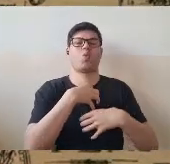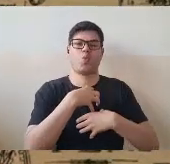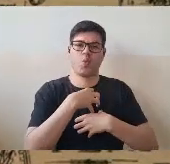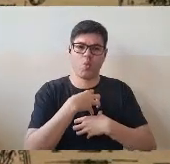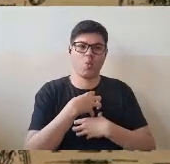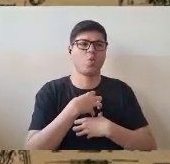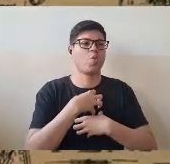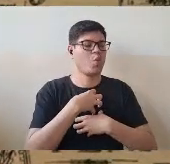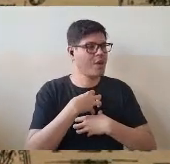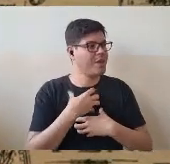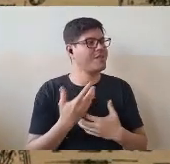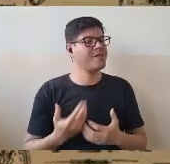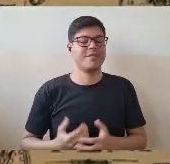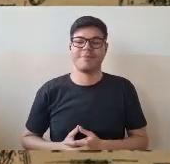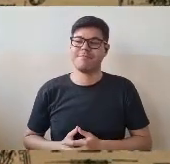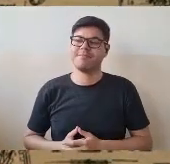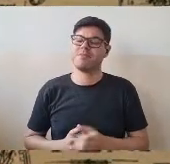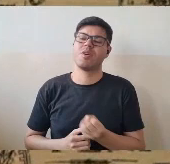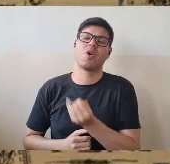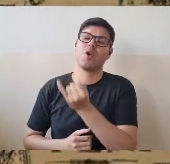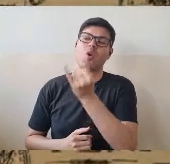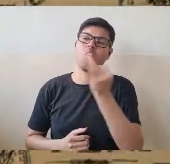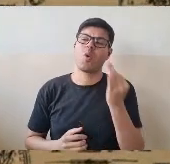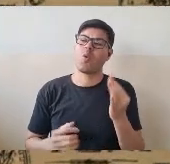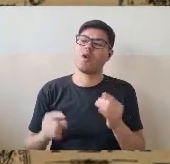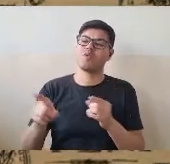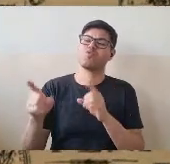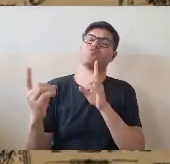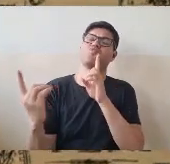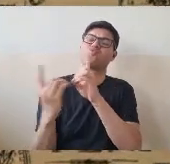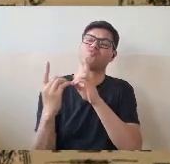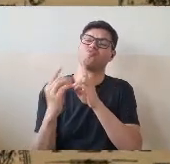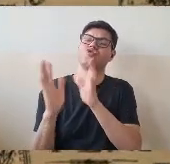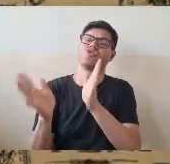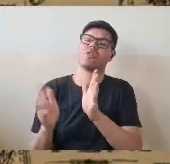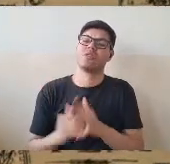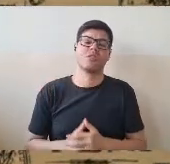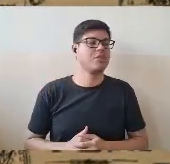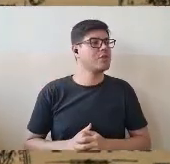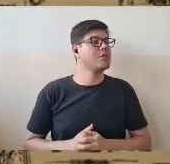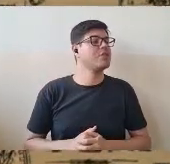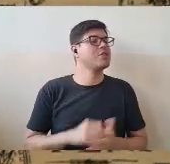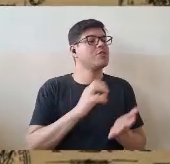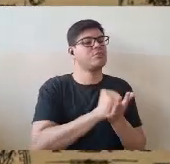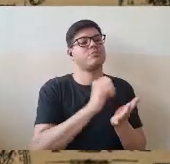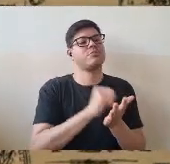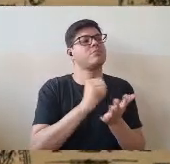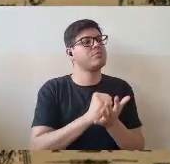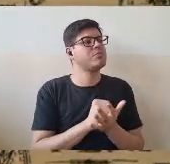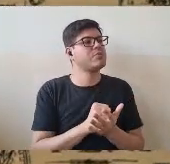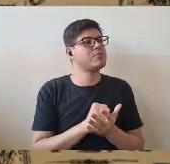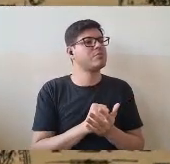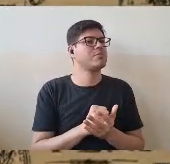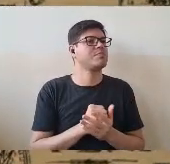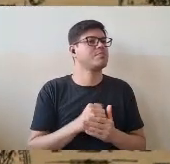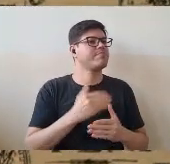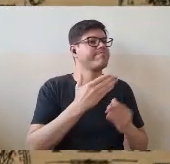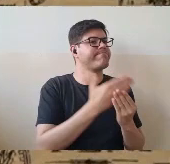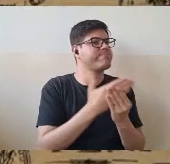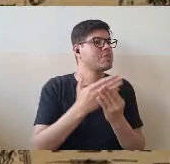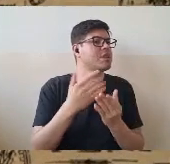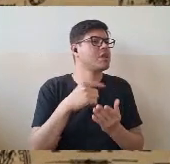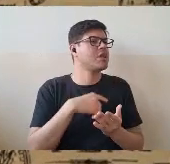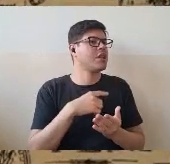ideia de quantas crianças já foram atendidas? De ficha, veja bem, de prontuário, eu tenho mais de 80